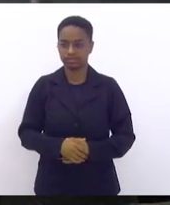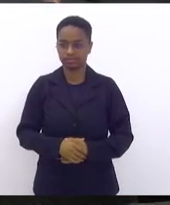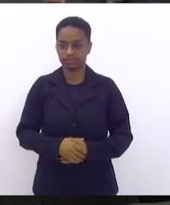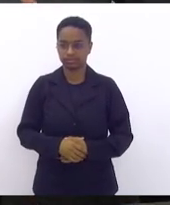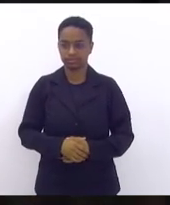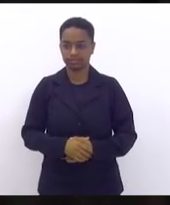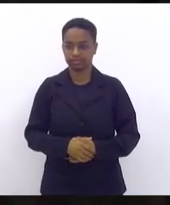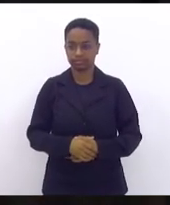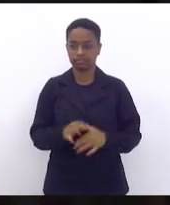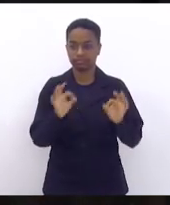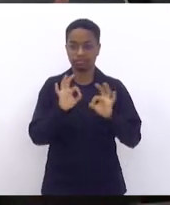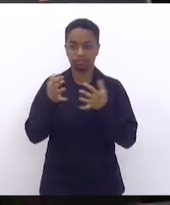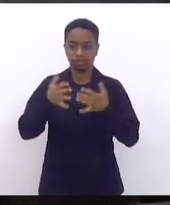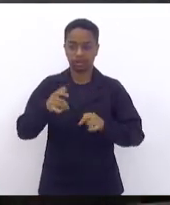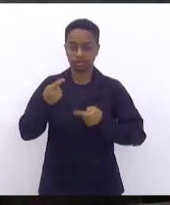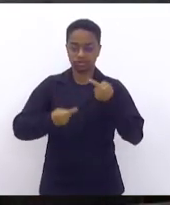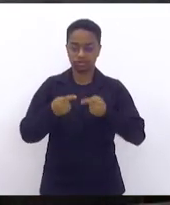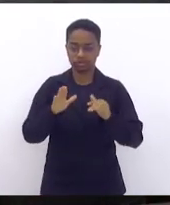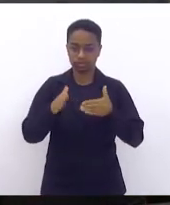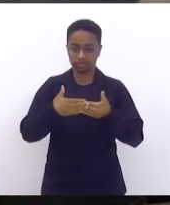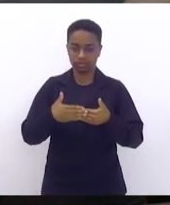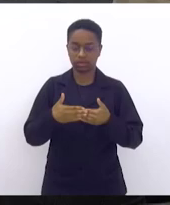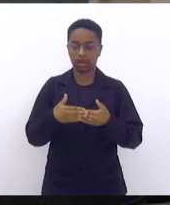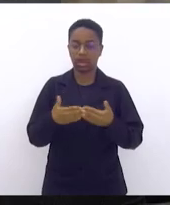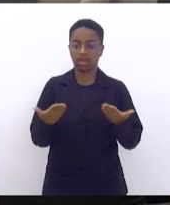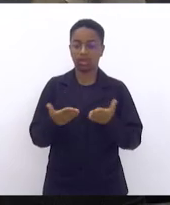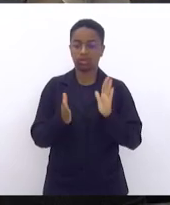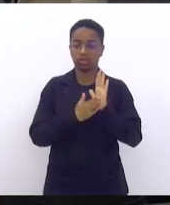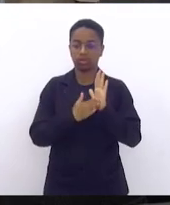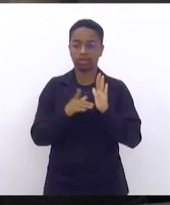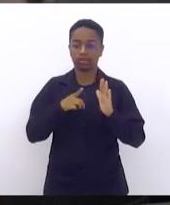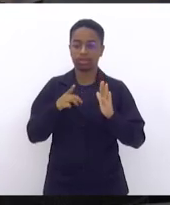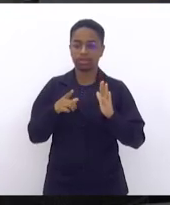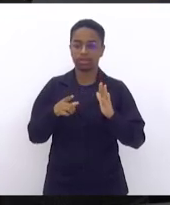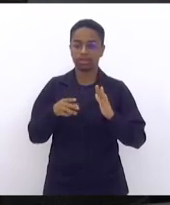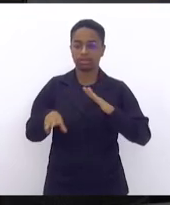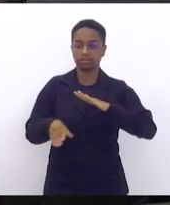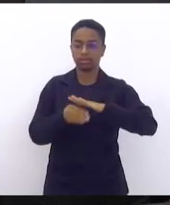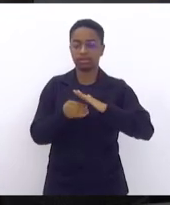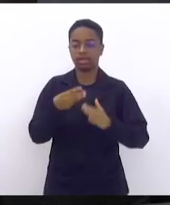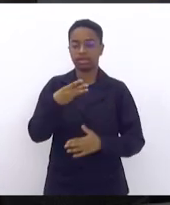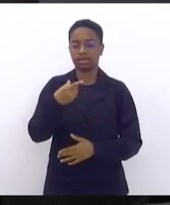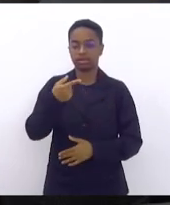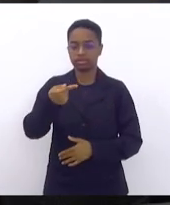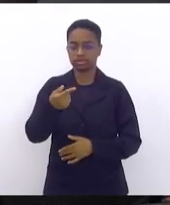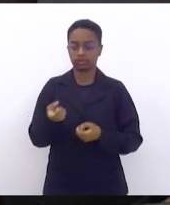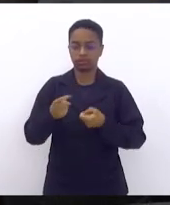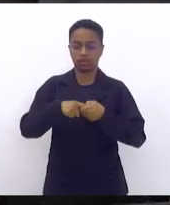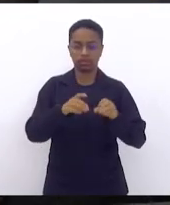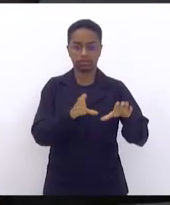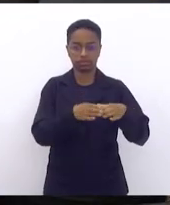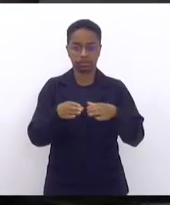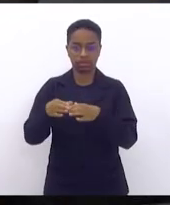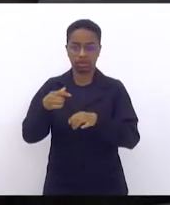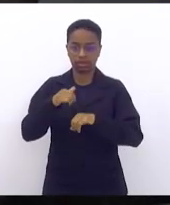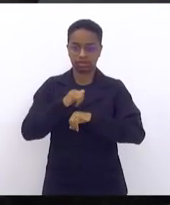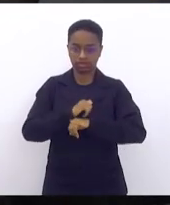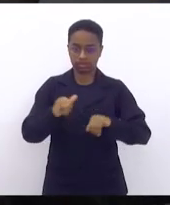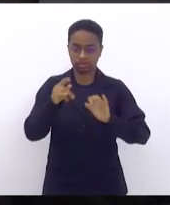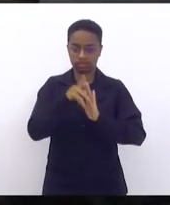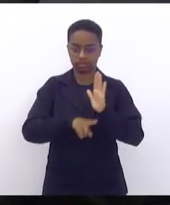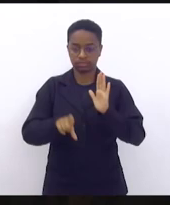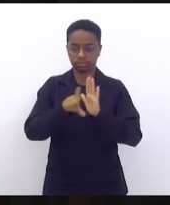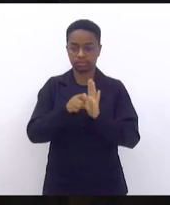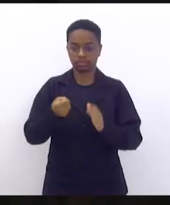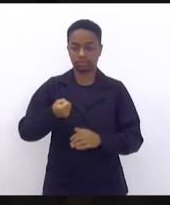Não havendo mais que queira discutir, encerra a discussão. A presente proposta recebeu 37 emendas e retorna às comissões. Anuncio projeto